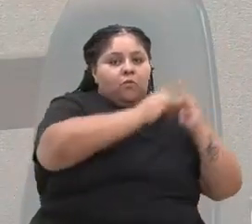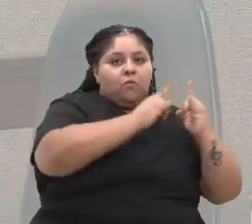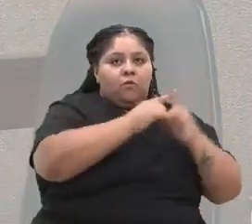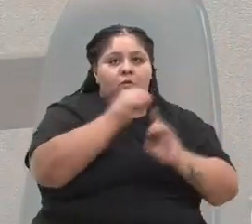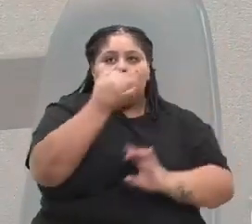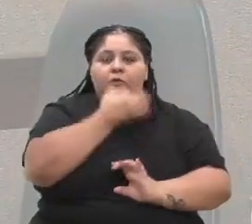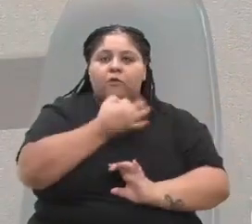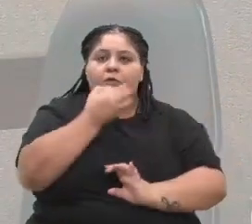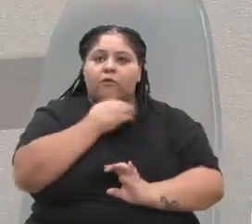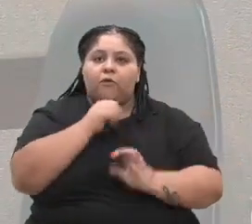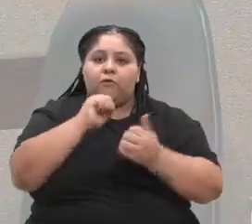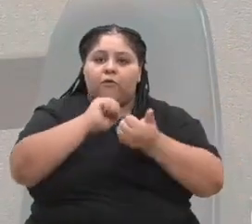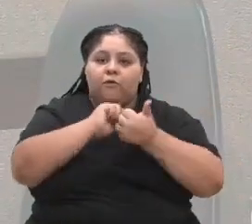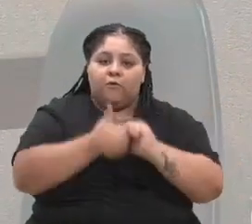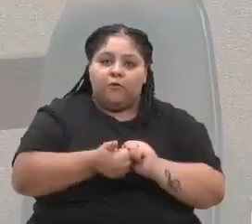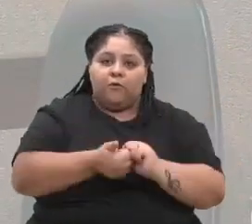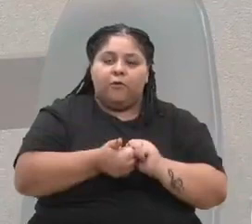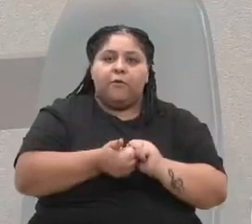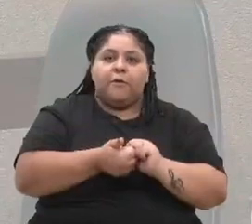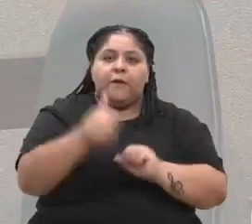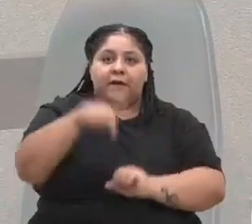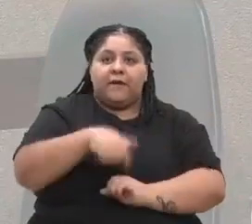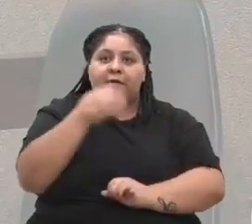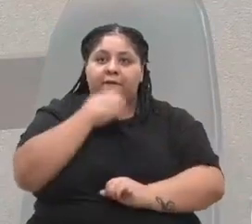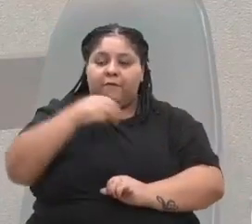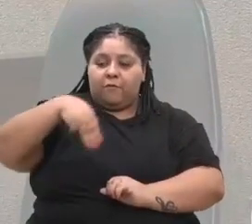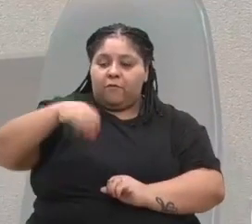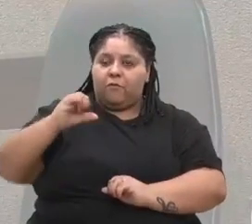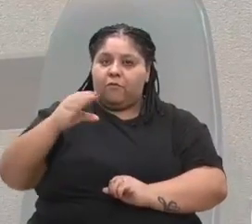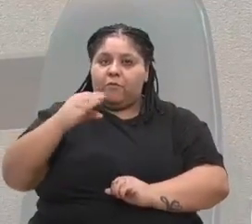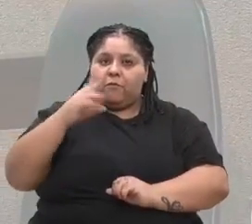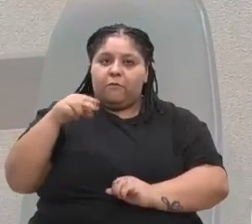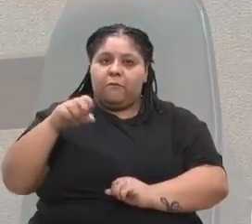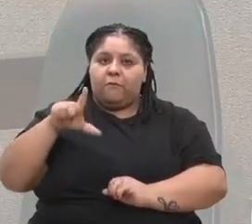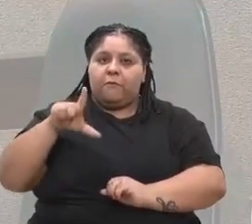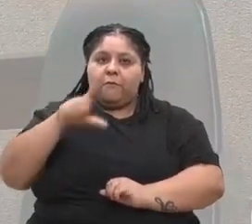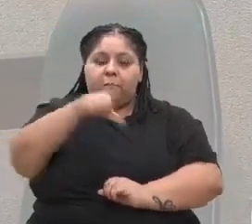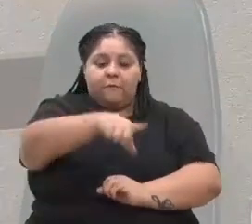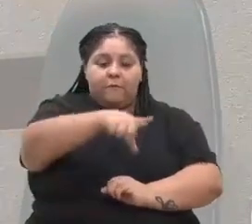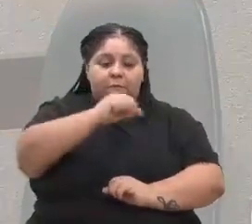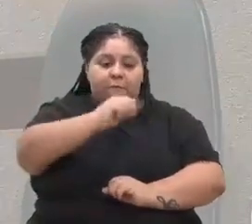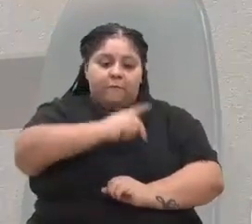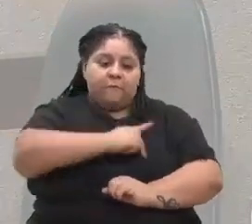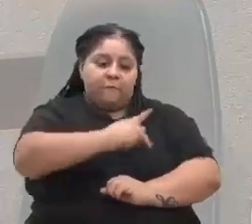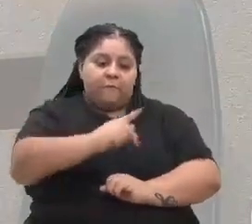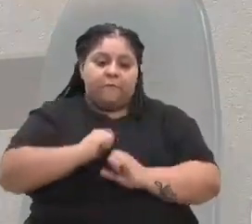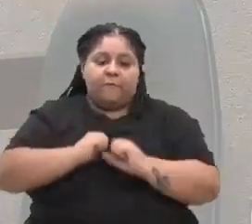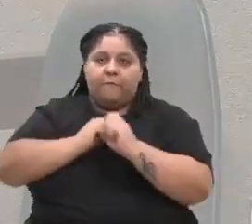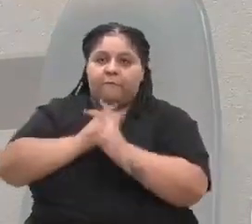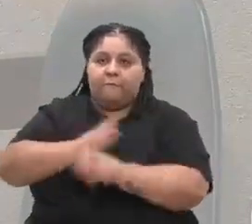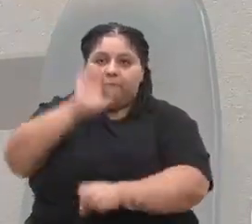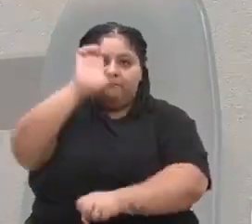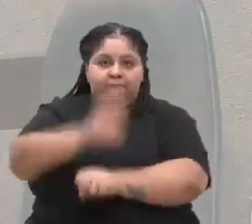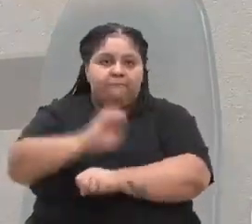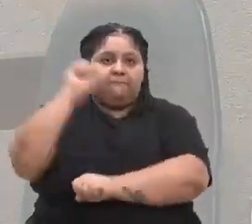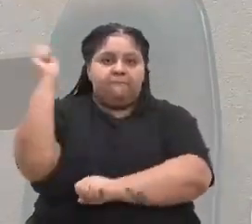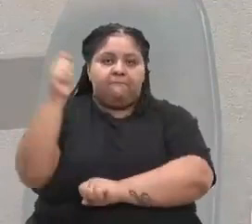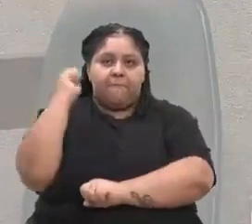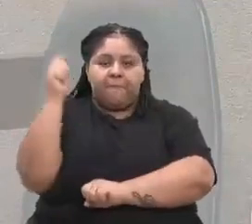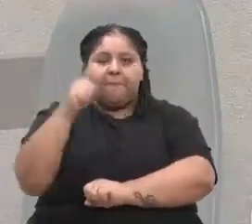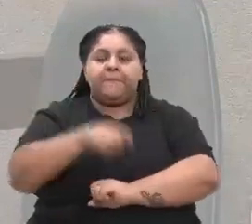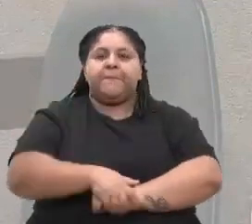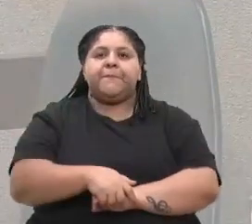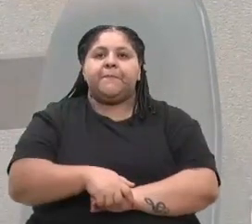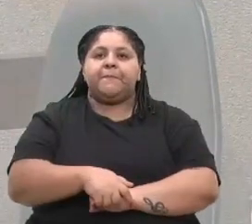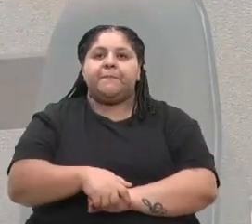Esportes Náuticos, a ACEN. Michel foi eleito para presidir as ações no estado do Rio Grande do Sul. Que